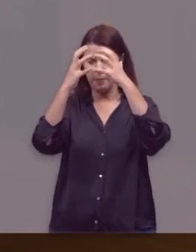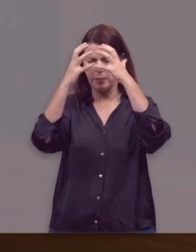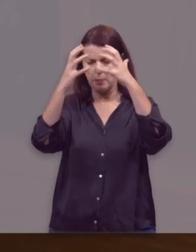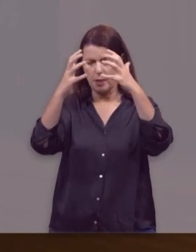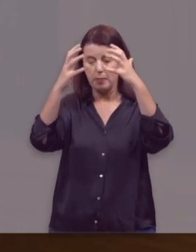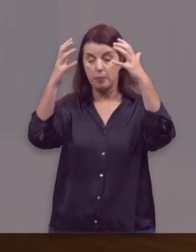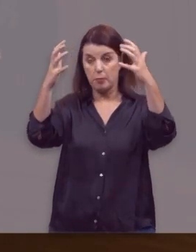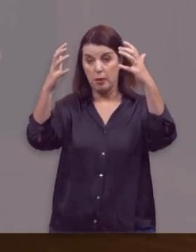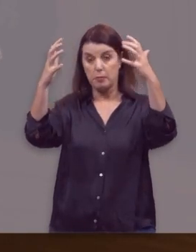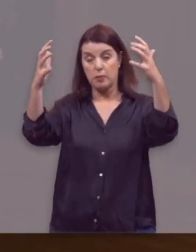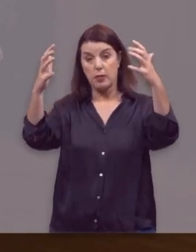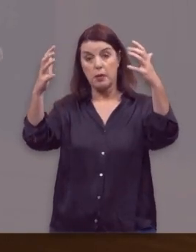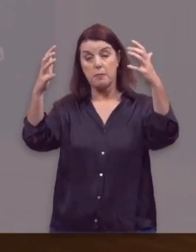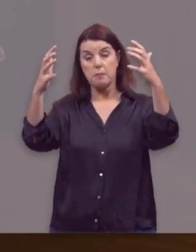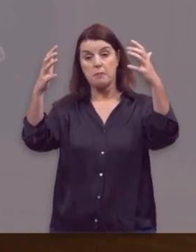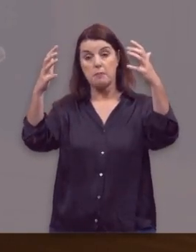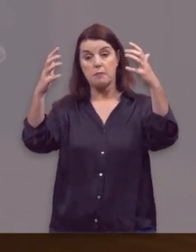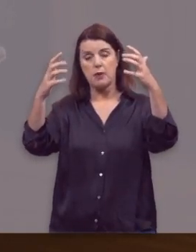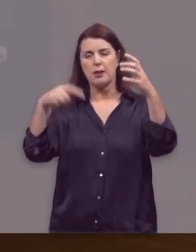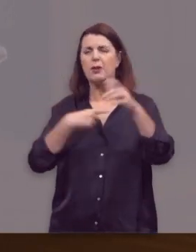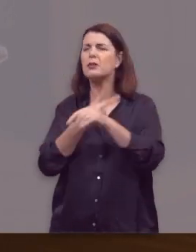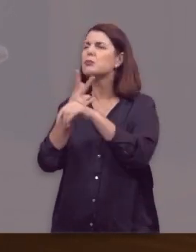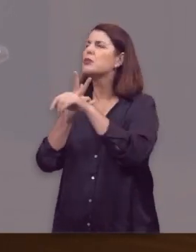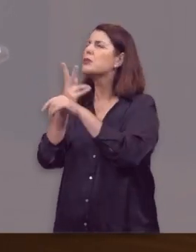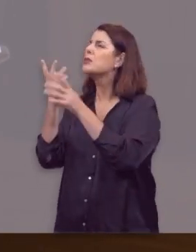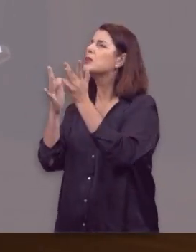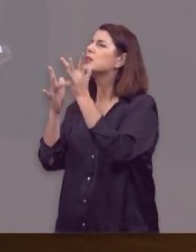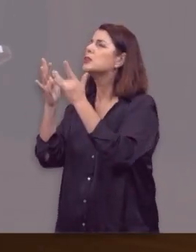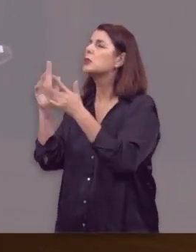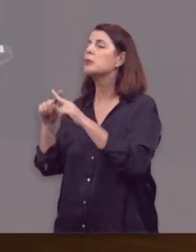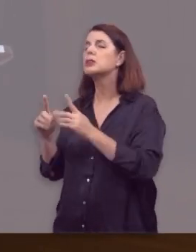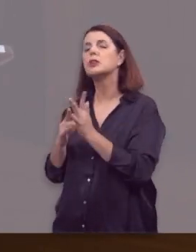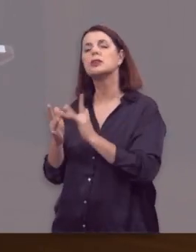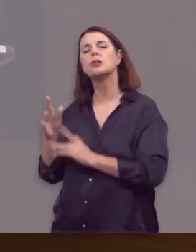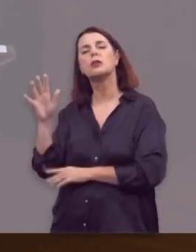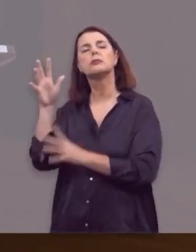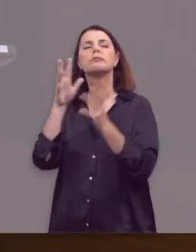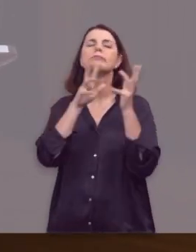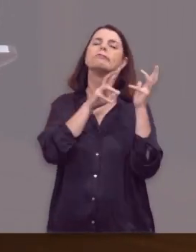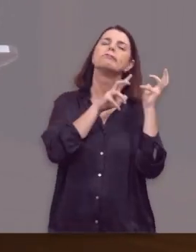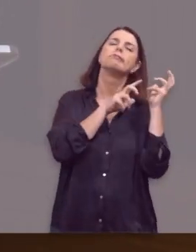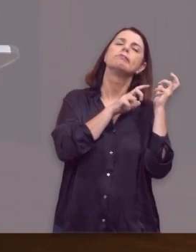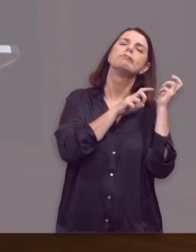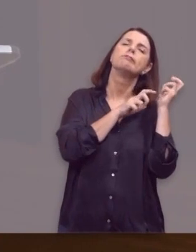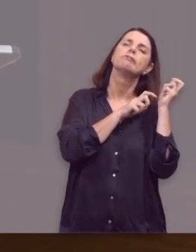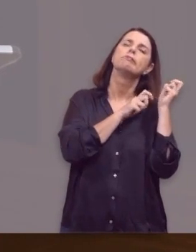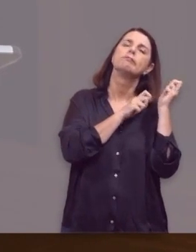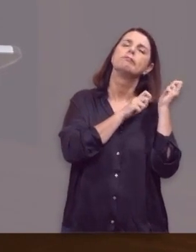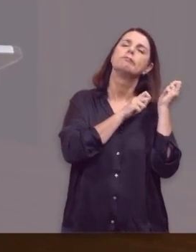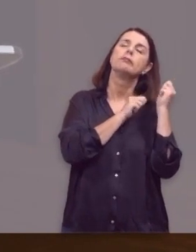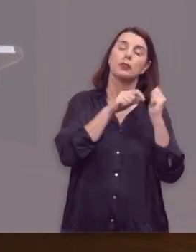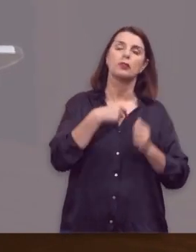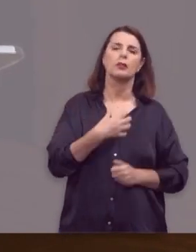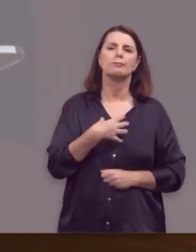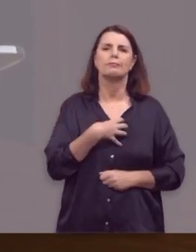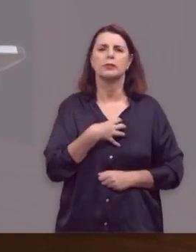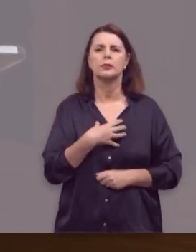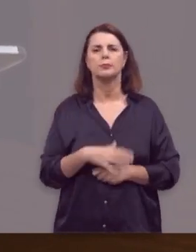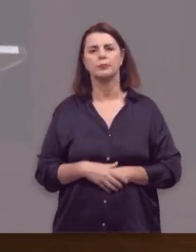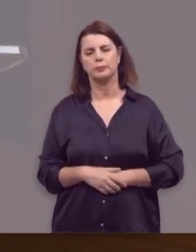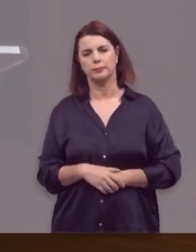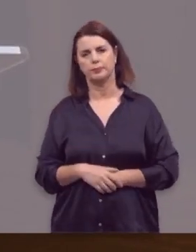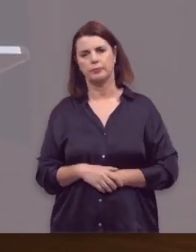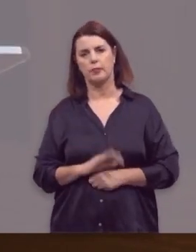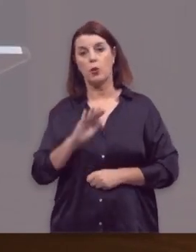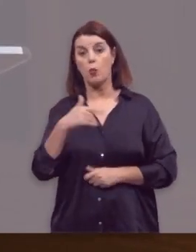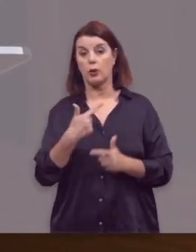Recorremos a Jesus, mas ele está dormindo, lá atrás do barco. É a sensação que temos.